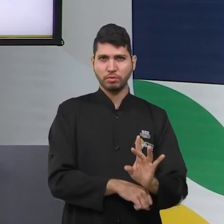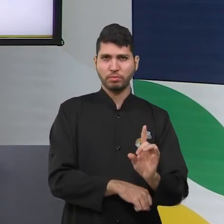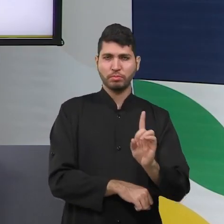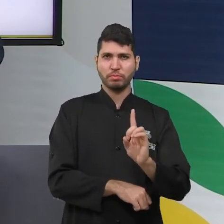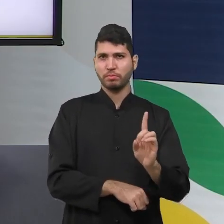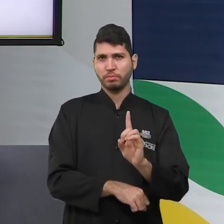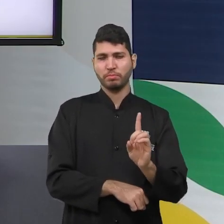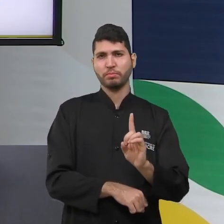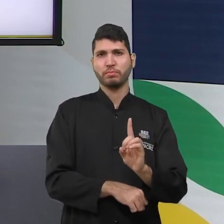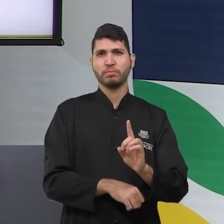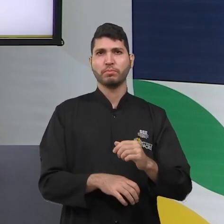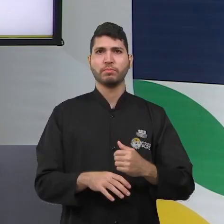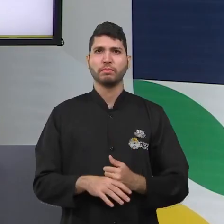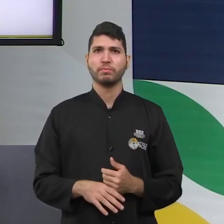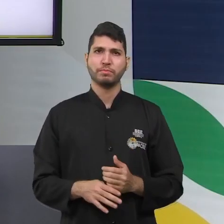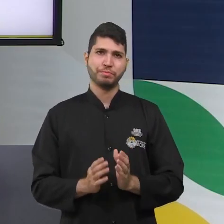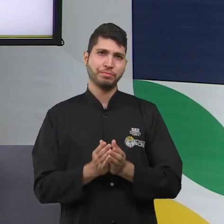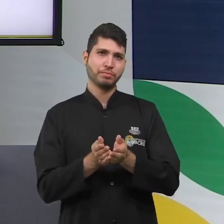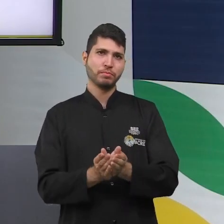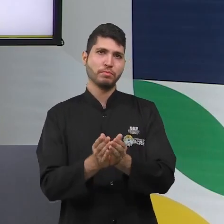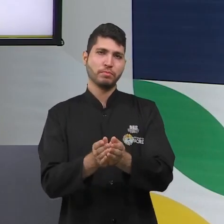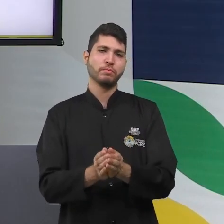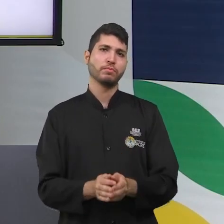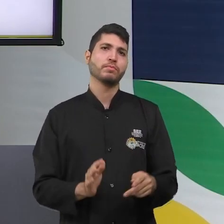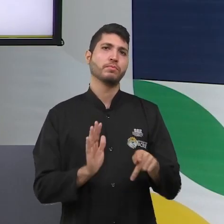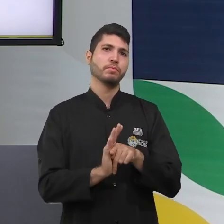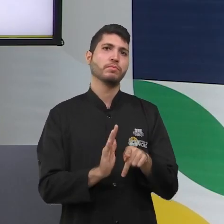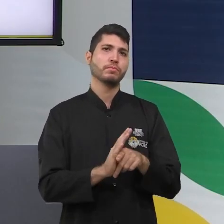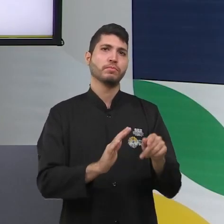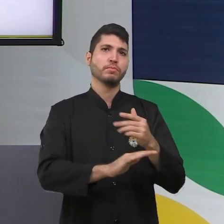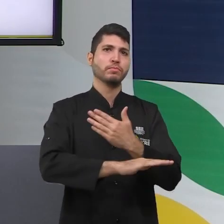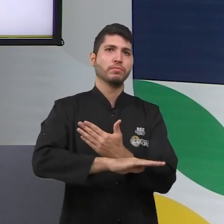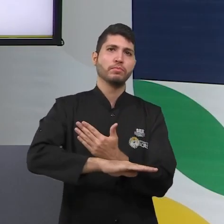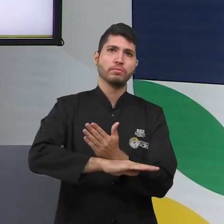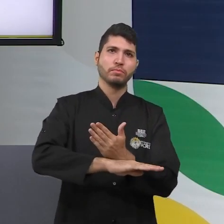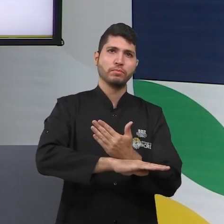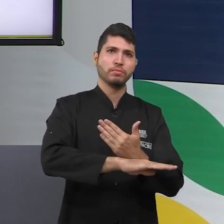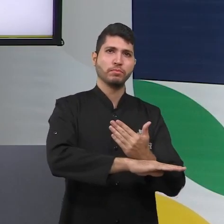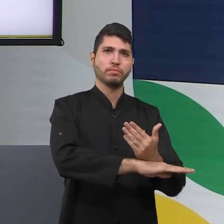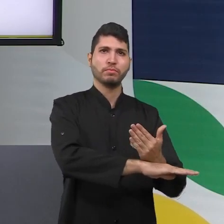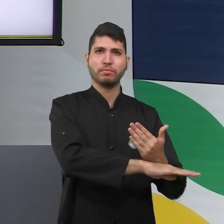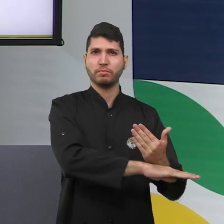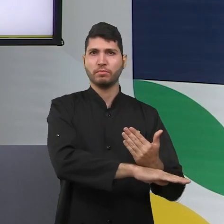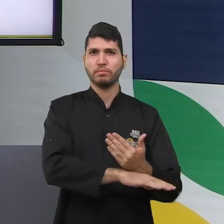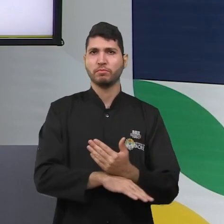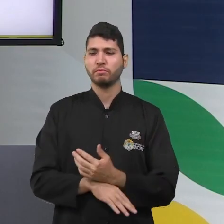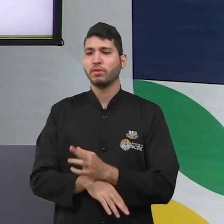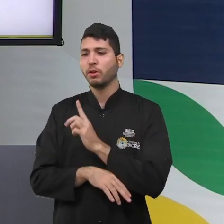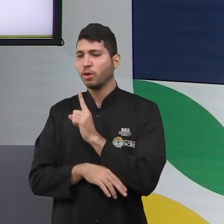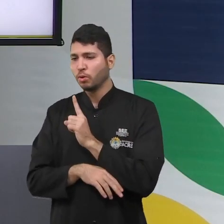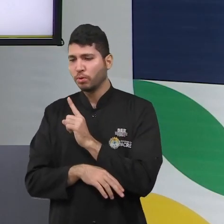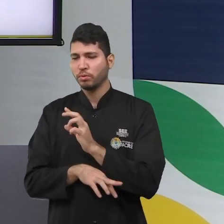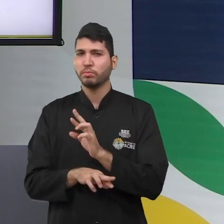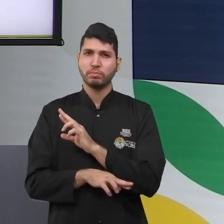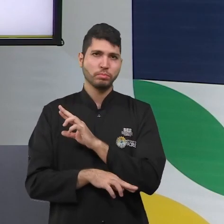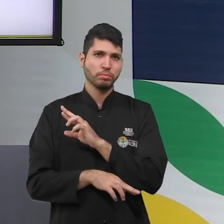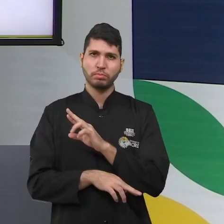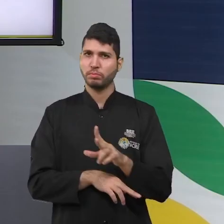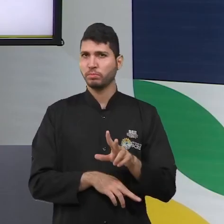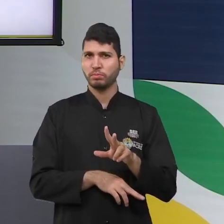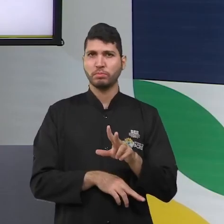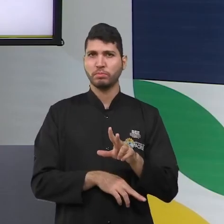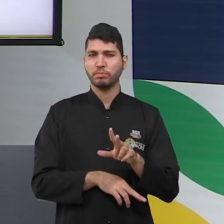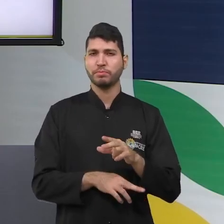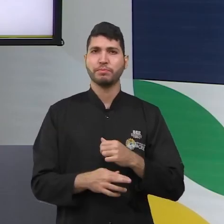seria o instrumento de embarcação com vela, tá bom? Só isso. Não é a vela, paga a velinha. Enfim, o